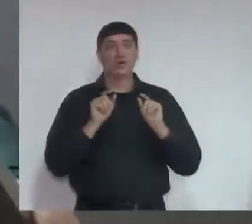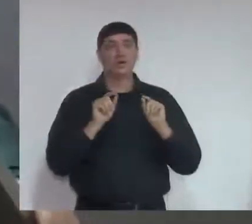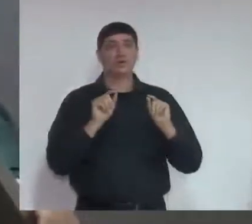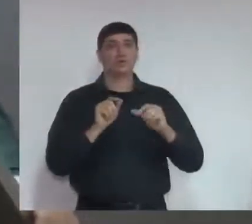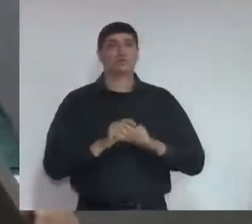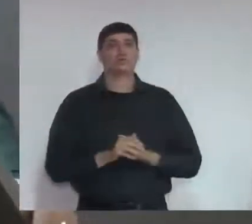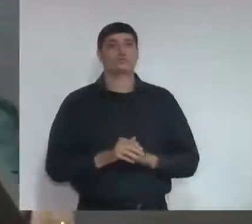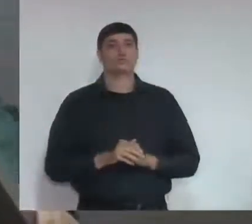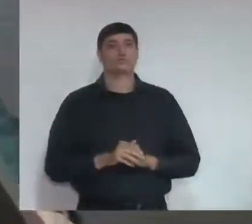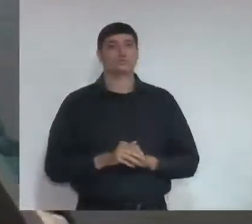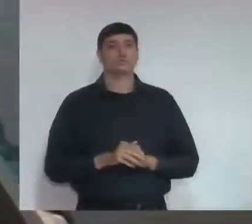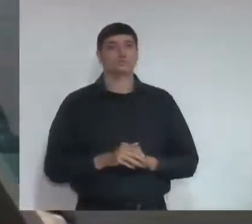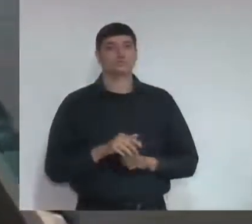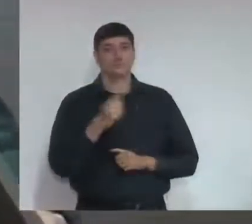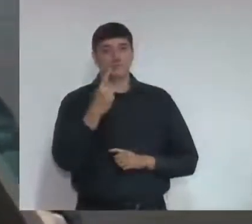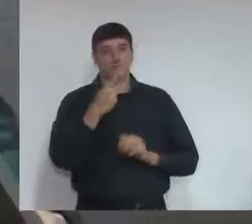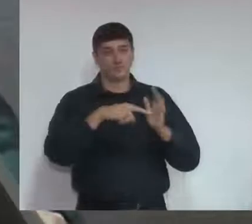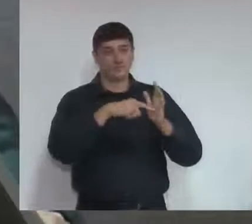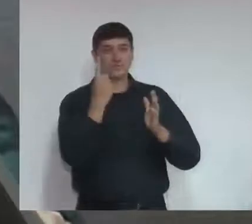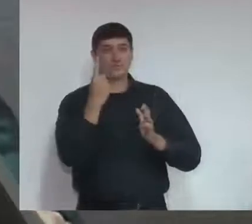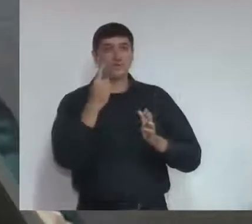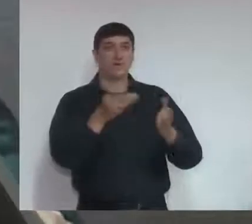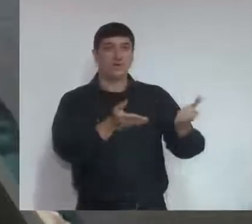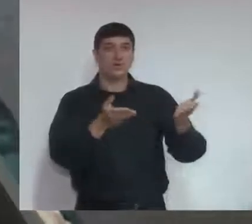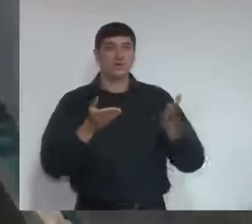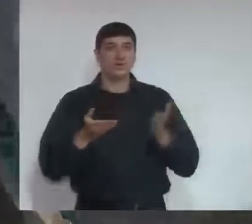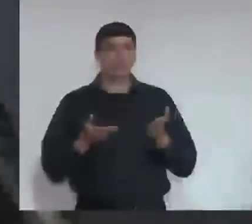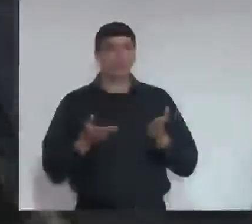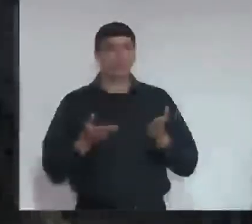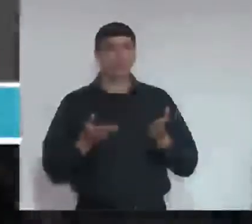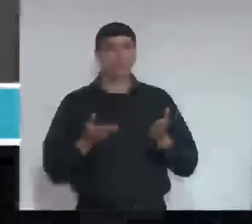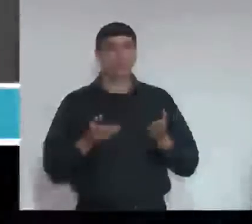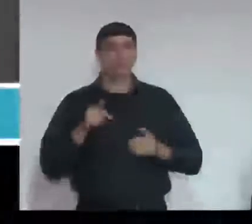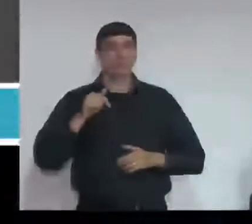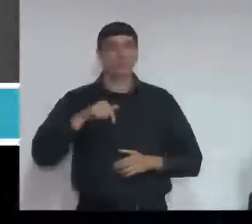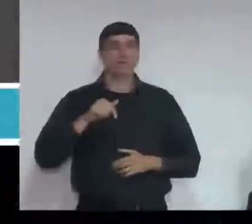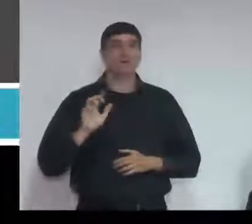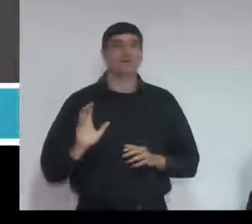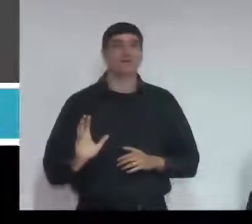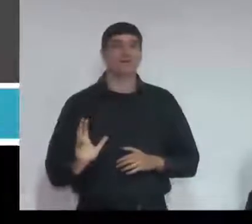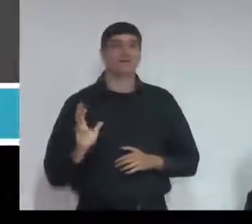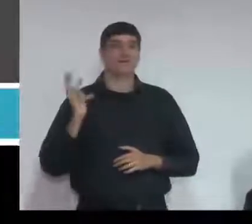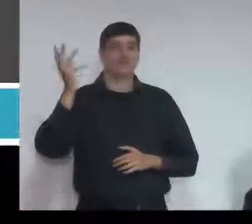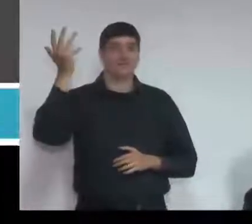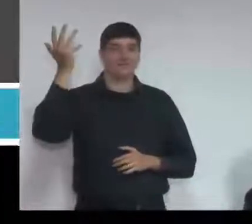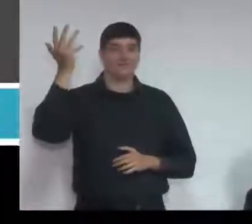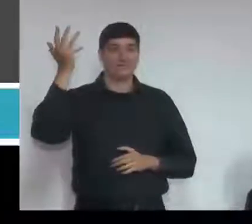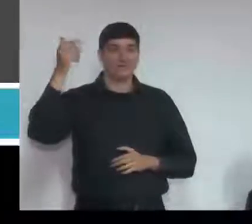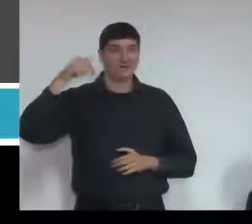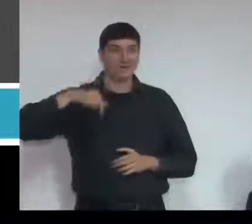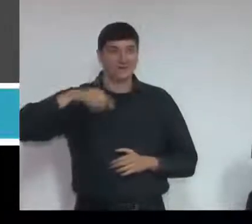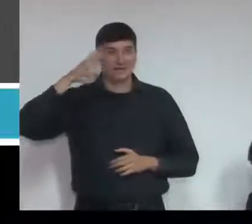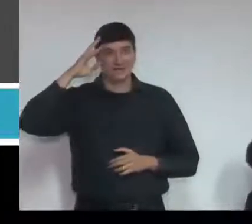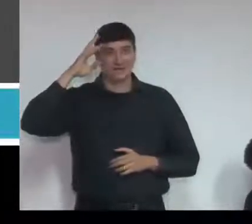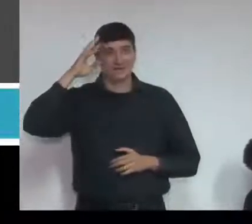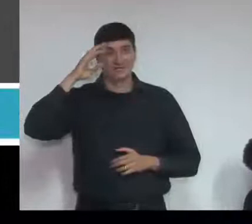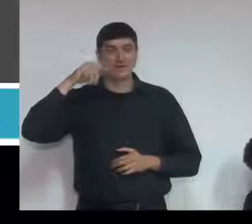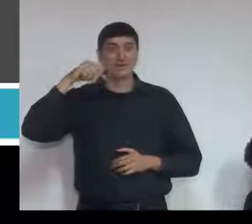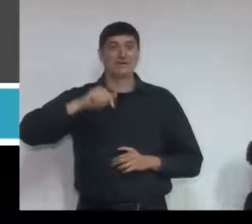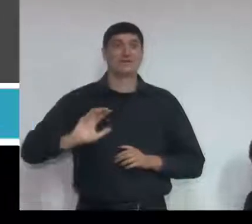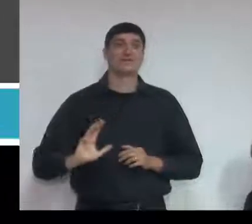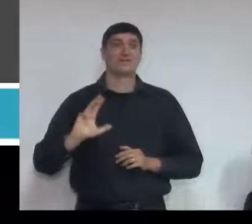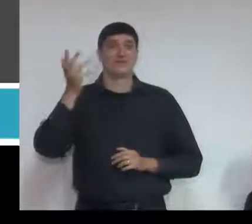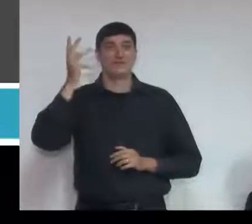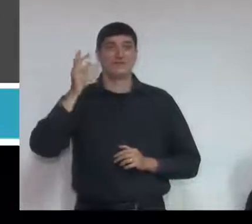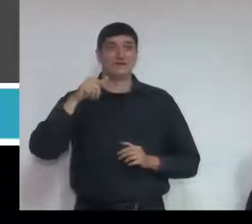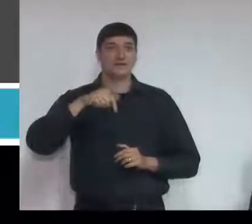o primeiro convite. Então, é convite de uma festa, na verdade a quarta festa do Frango com Polenta, que